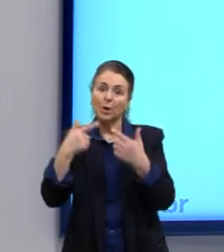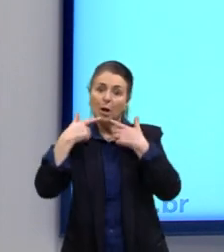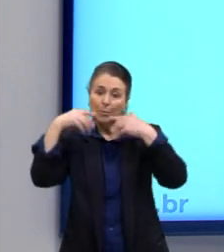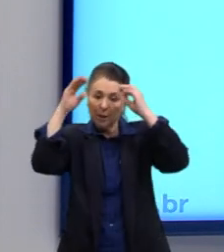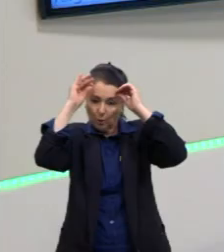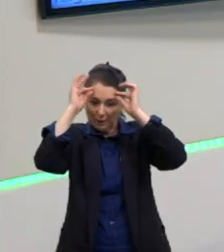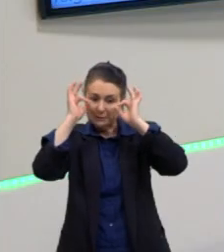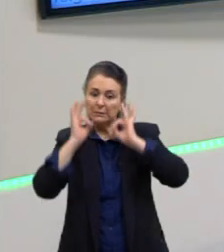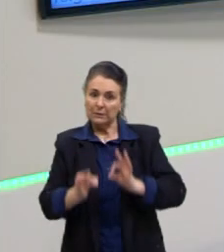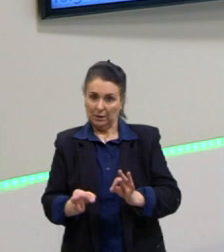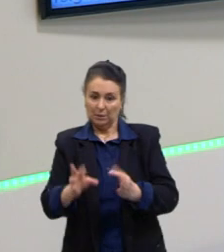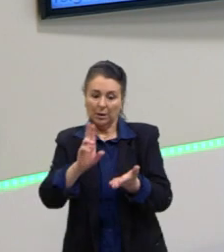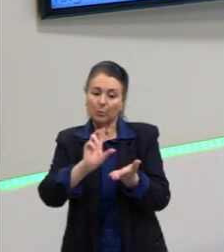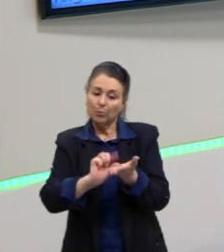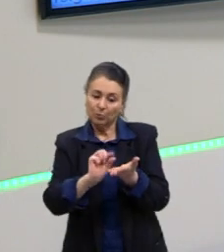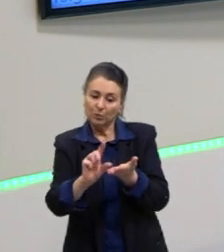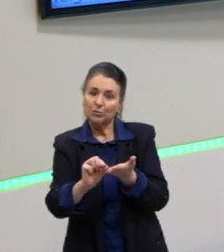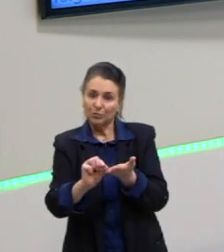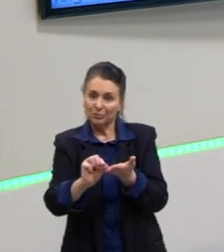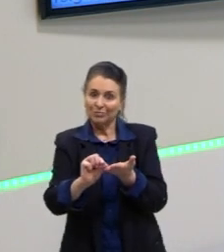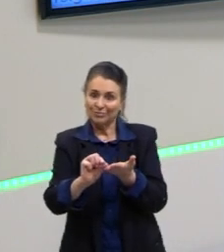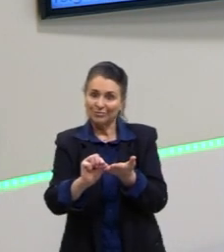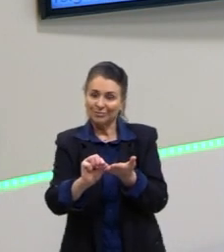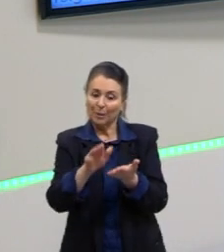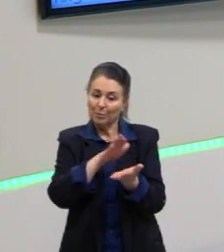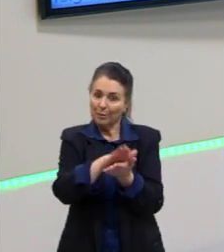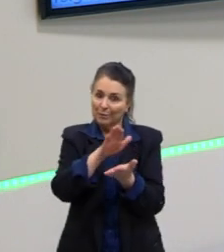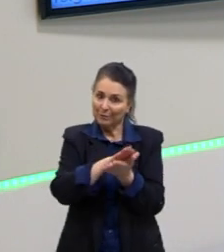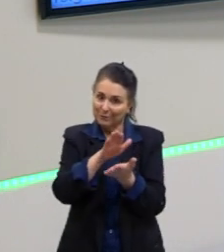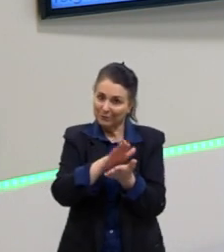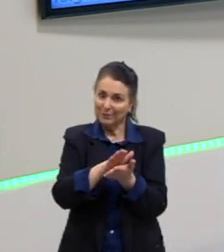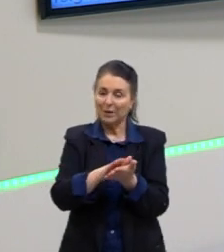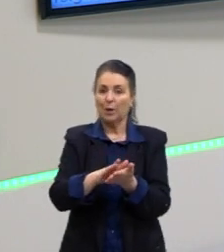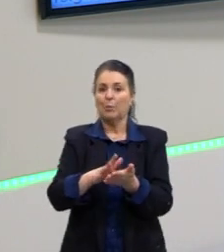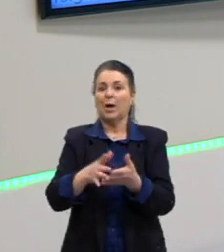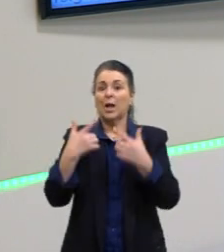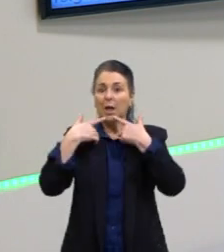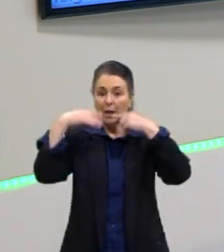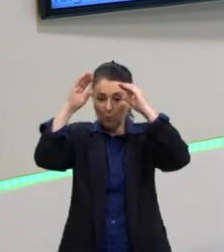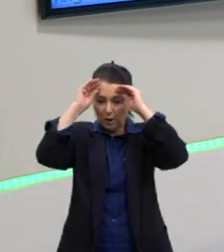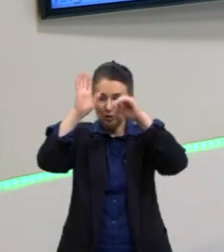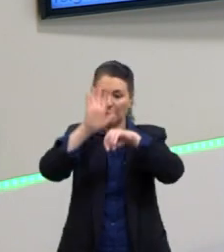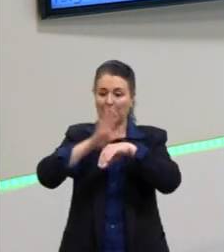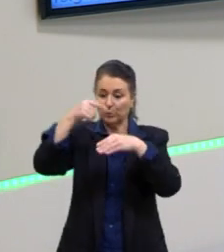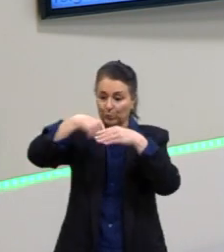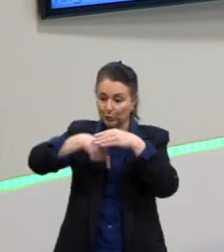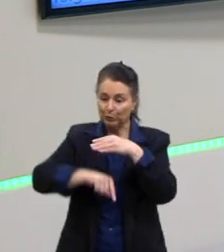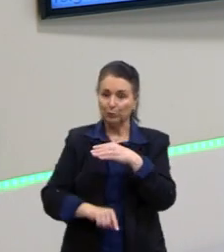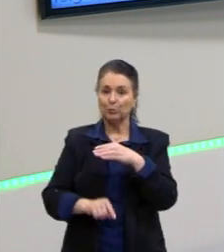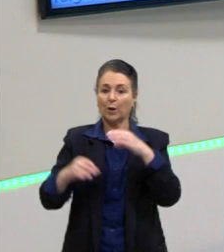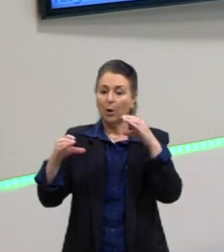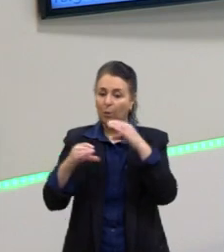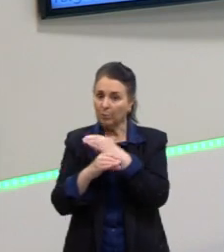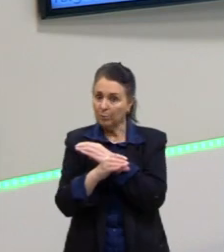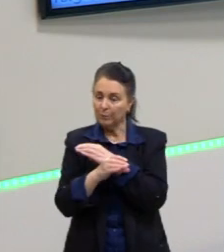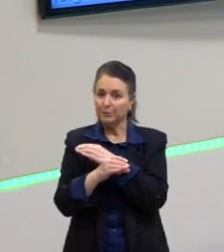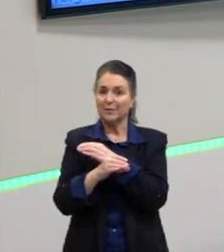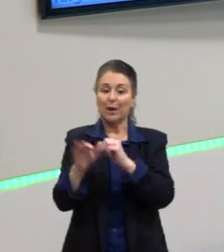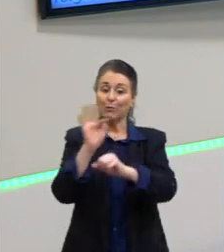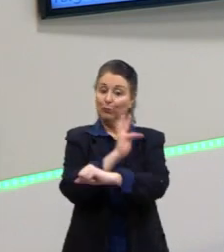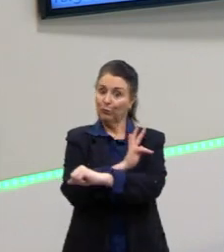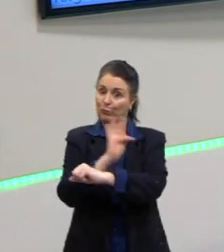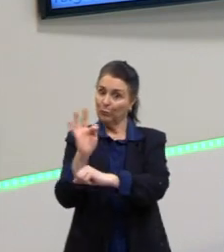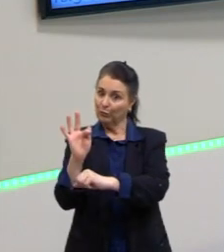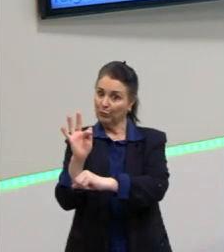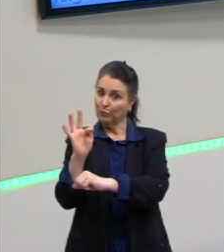adequada para isso tomar linguagem mais culta né mas mas aprofundada mas completa uma linguagem informal quando nós estamos